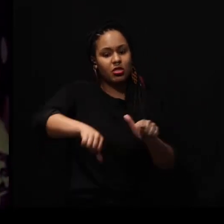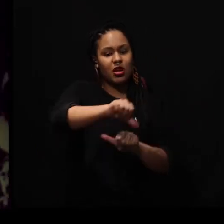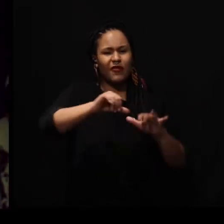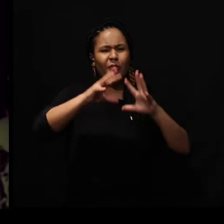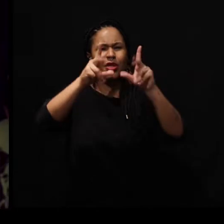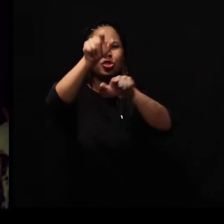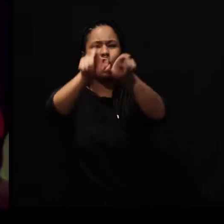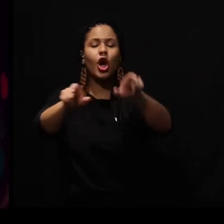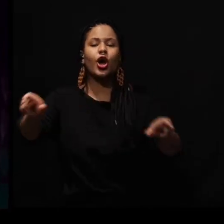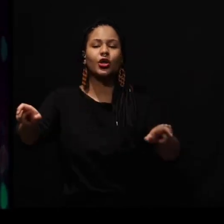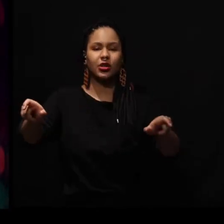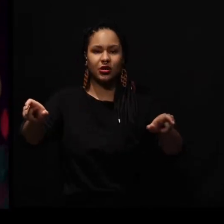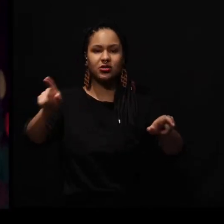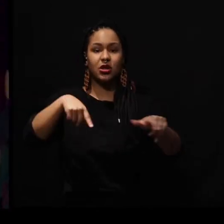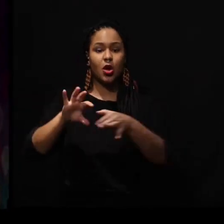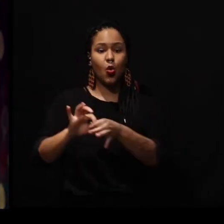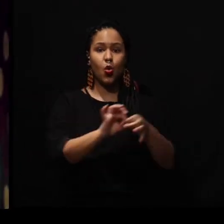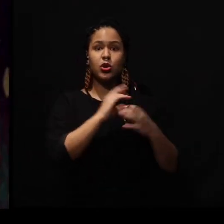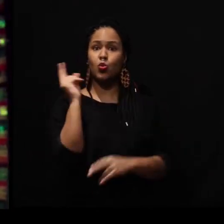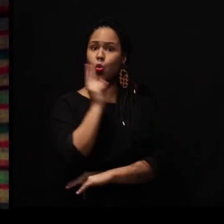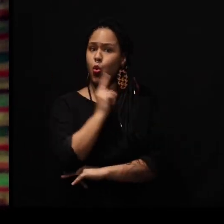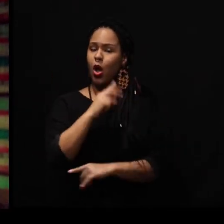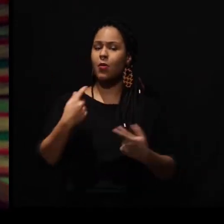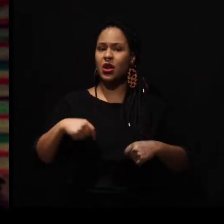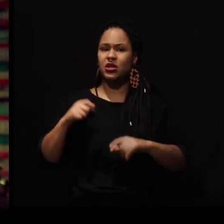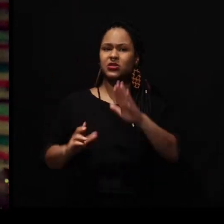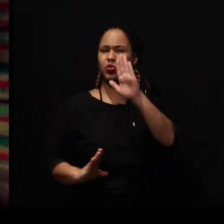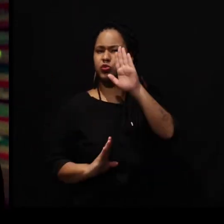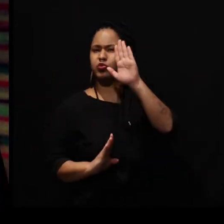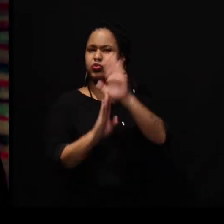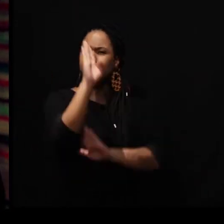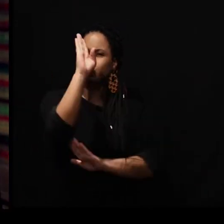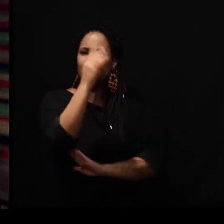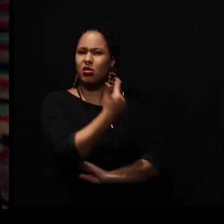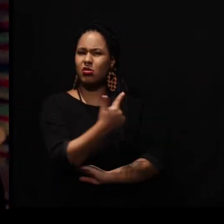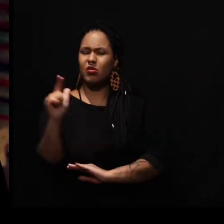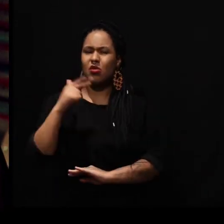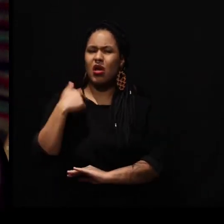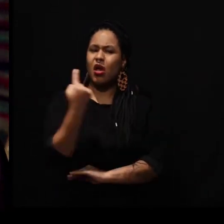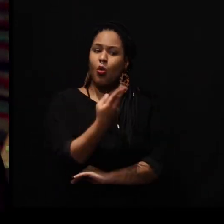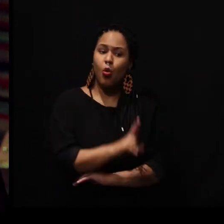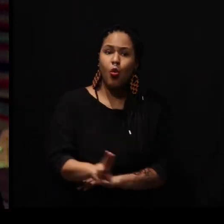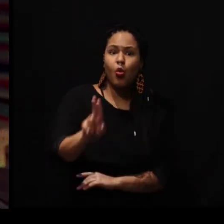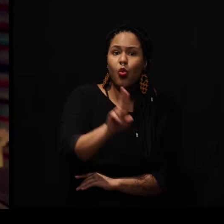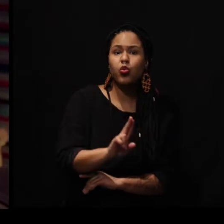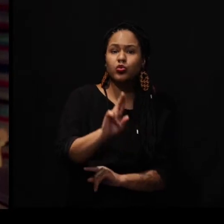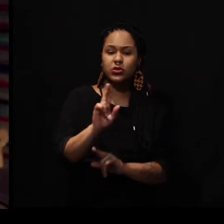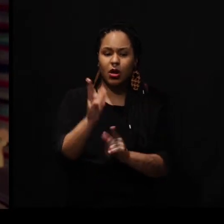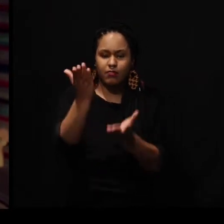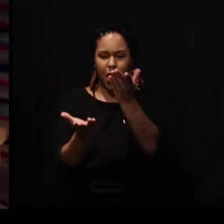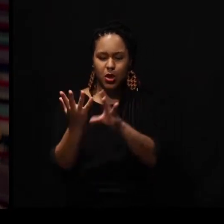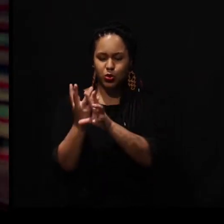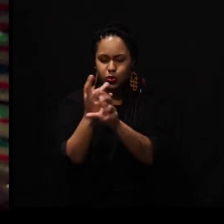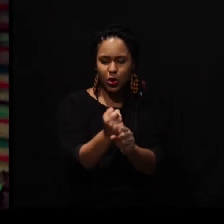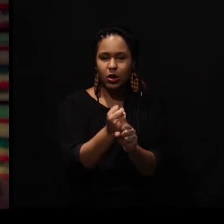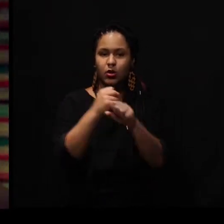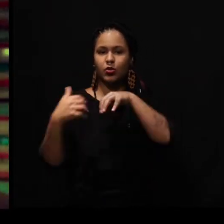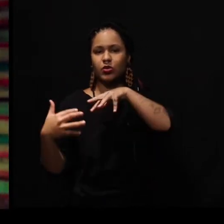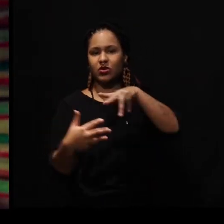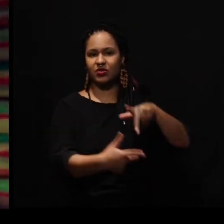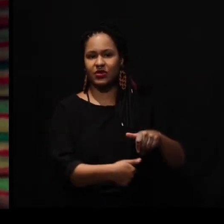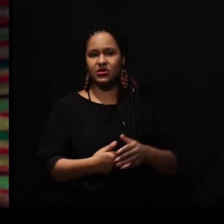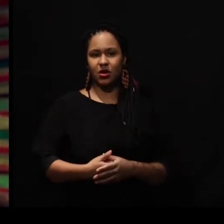transforma totes. Unir os utópicos urgentemente, ultrapassando um são ufanista, utilizando unidade